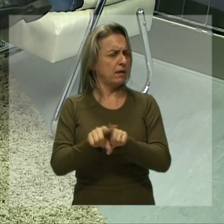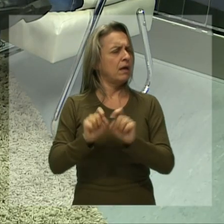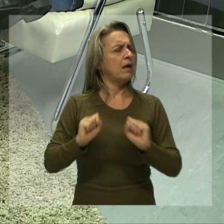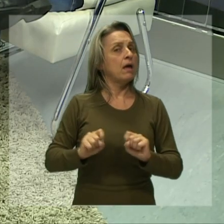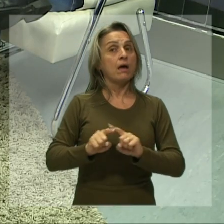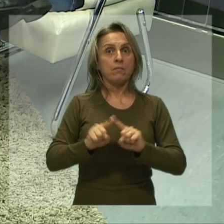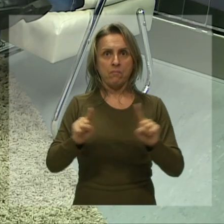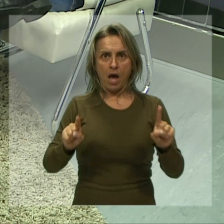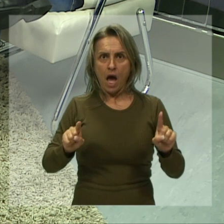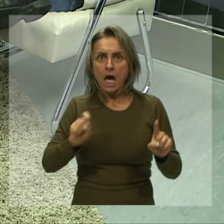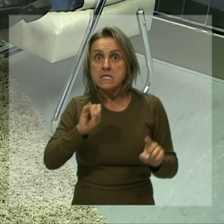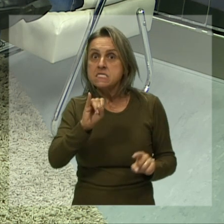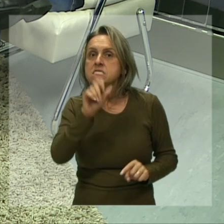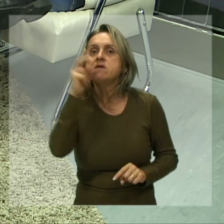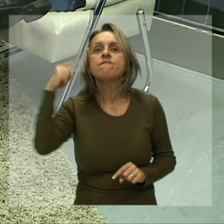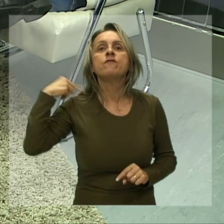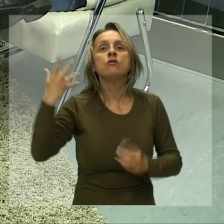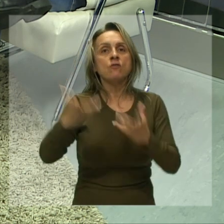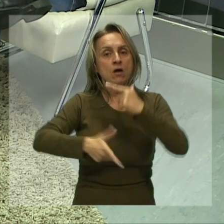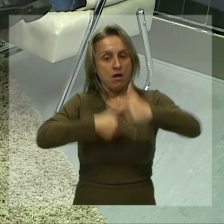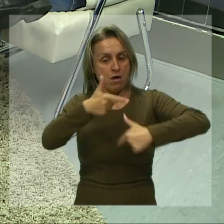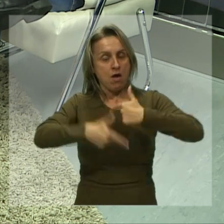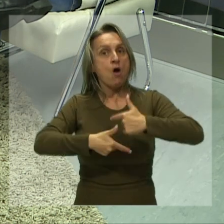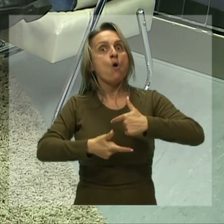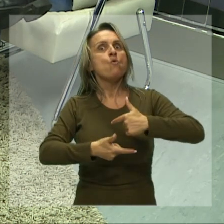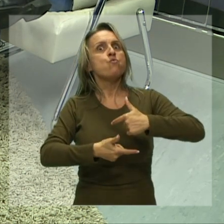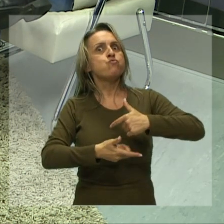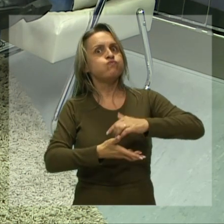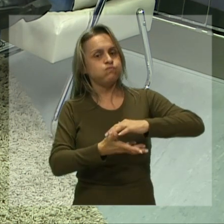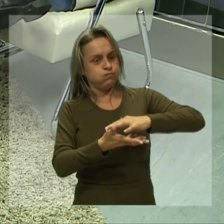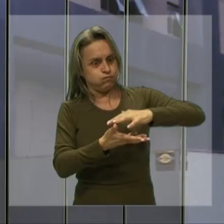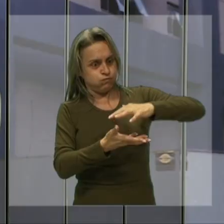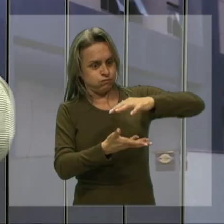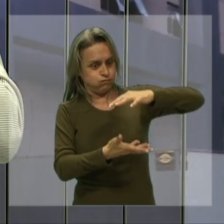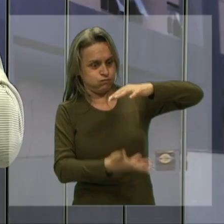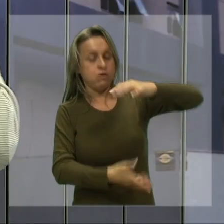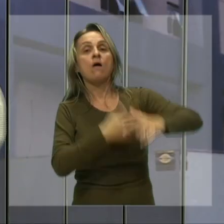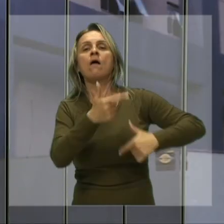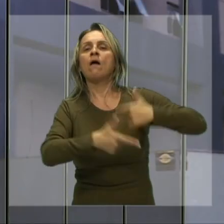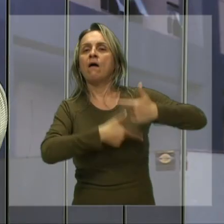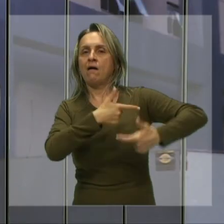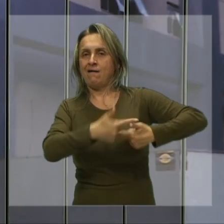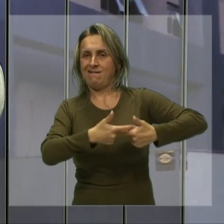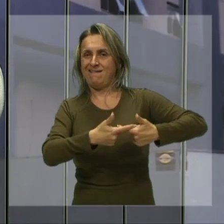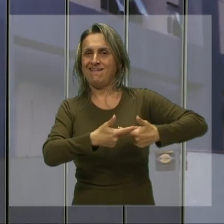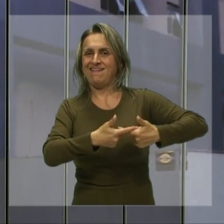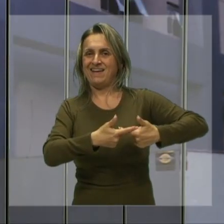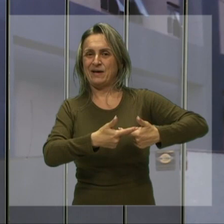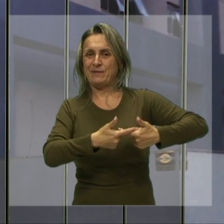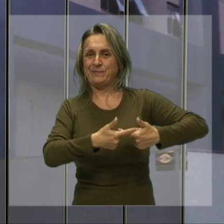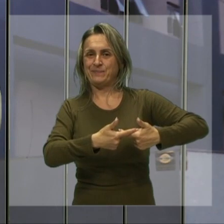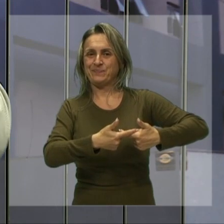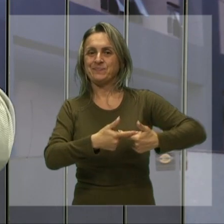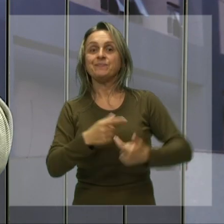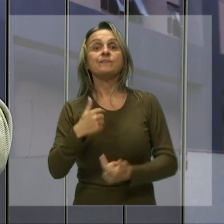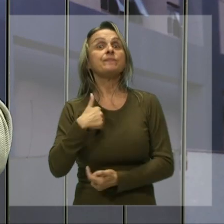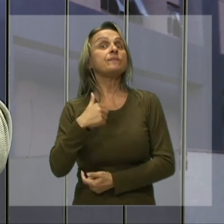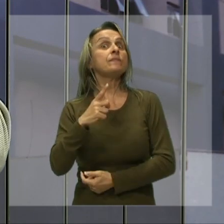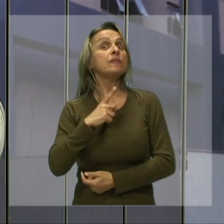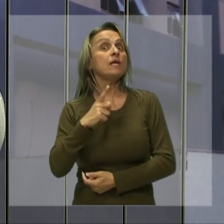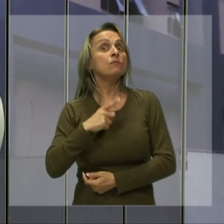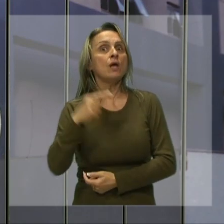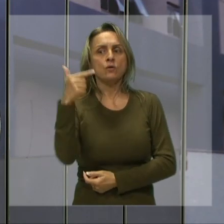amigo, o volume de trabalho você não dá conta. Porque lá do outro lado, eu tenho 226 mil